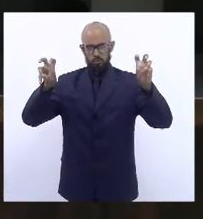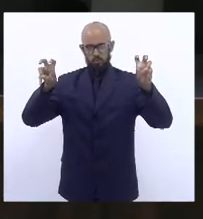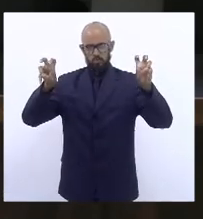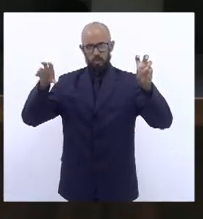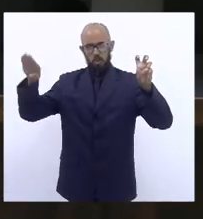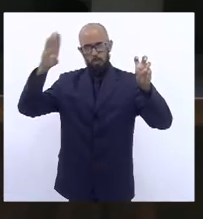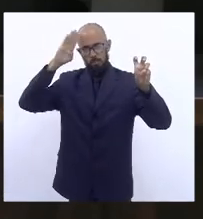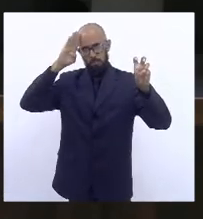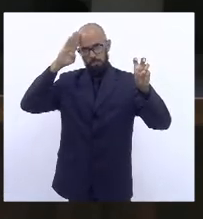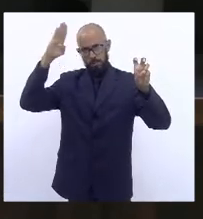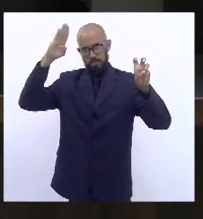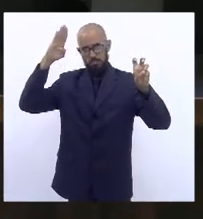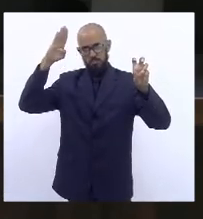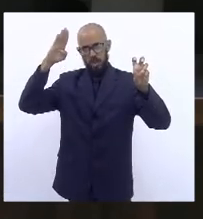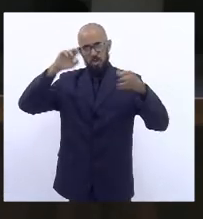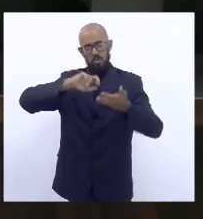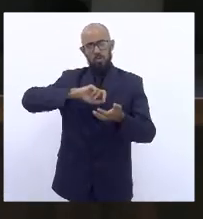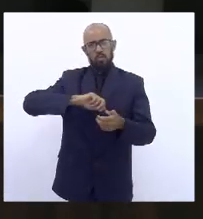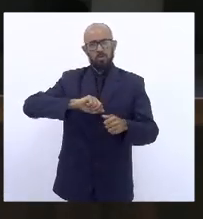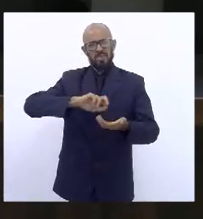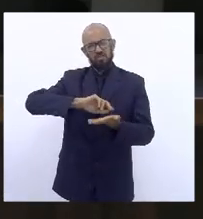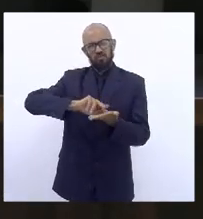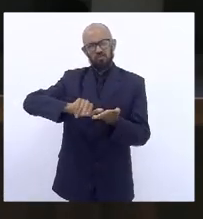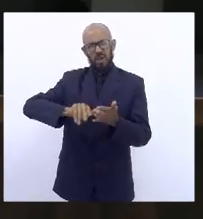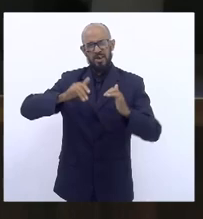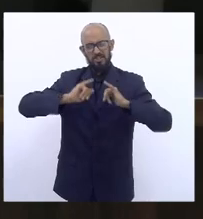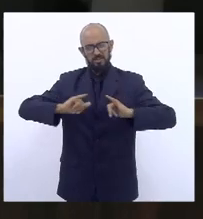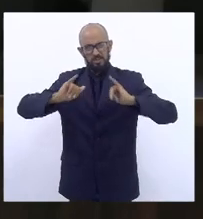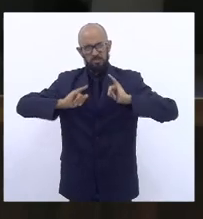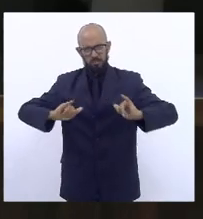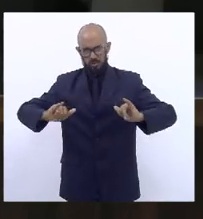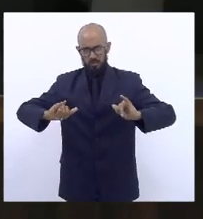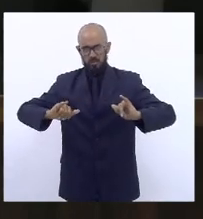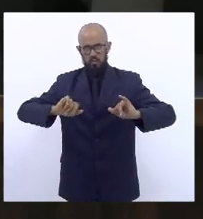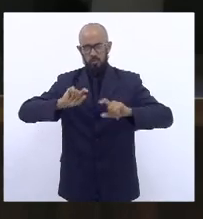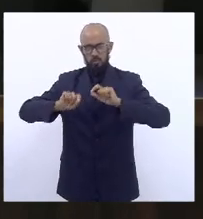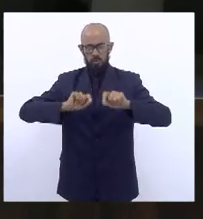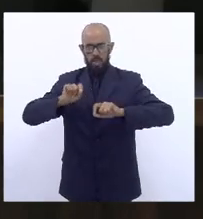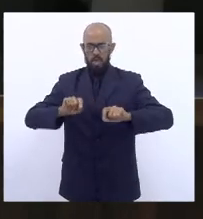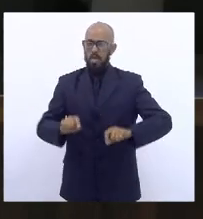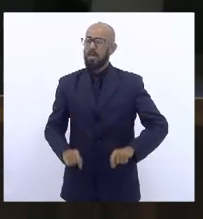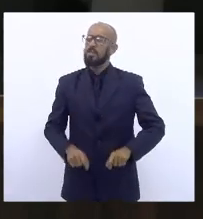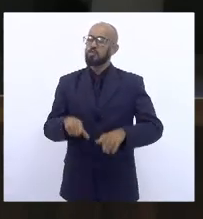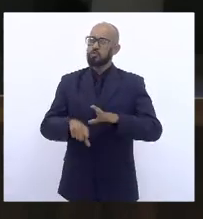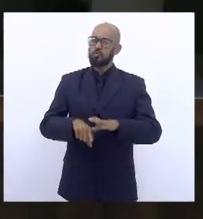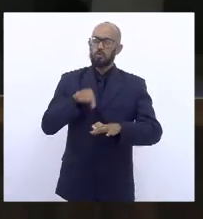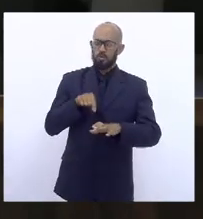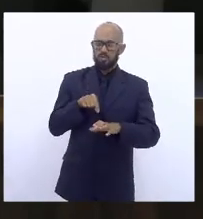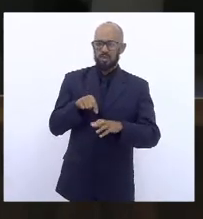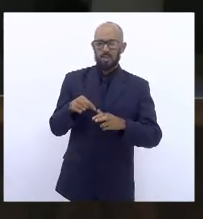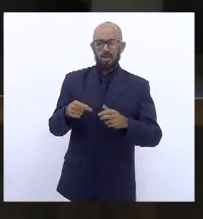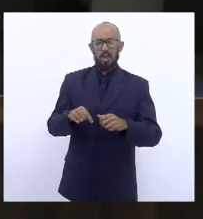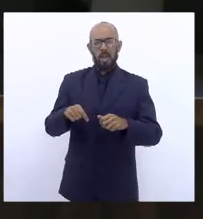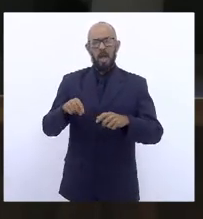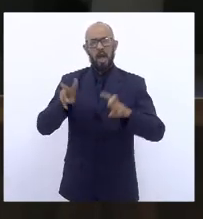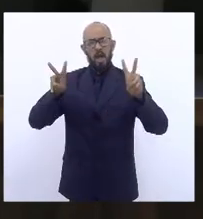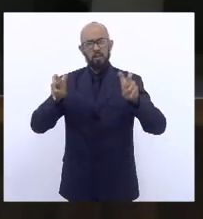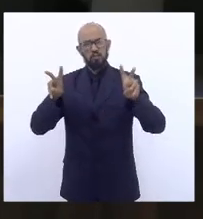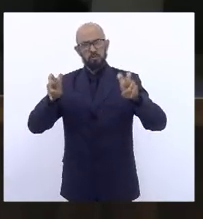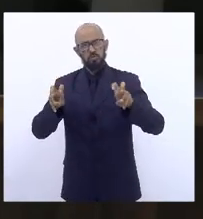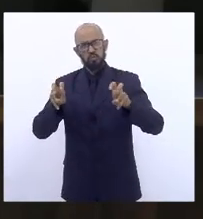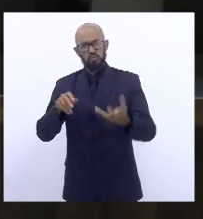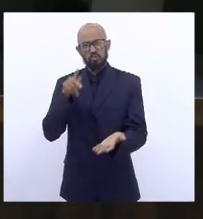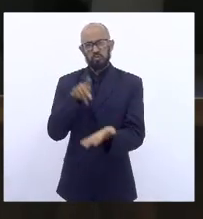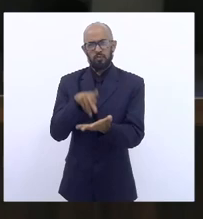temático nas diferentes edições da campanha da Fraternidade temas e questões concretas,